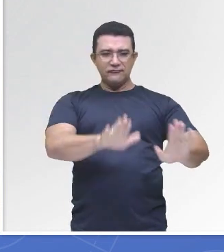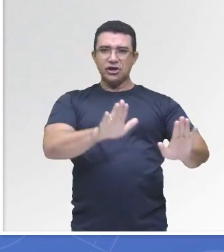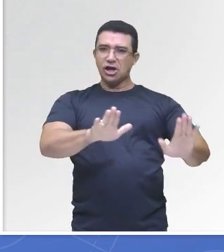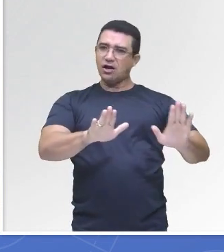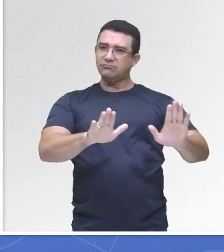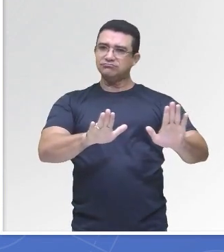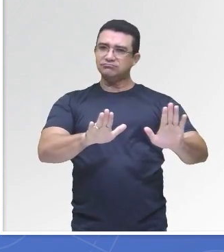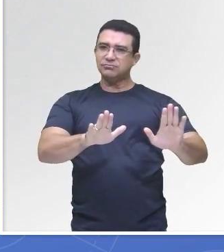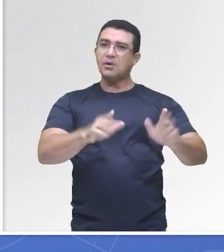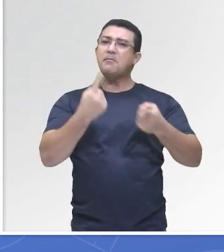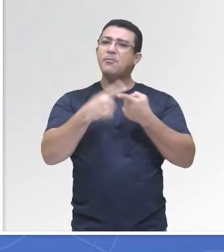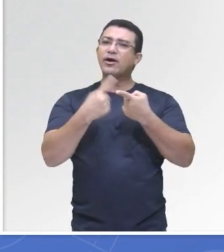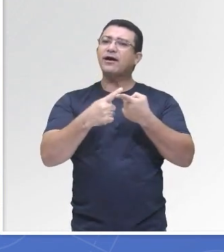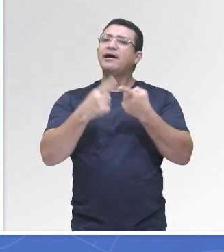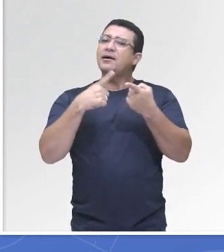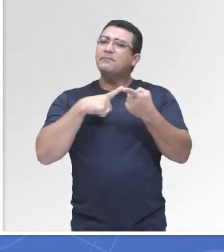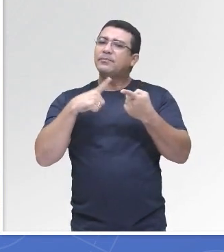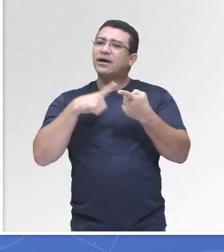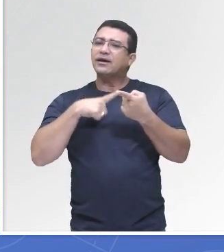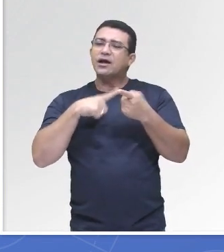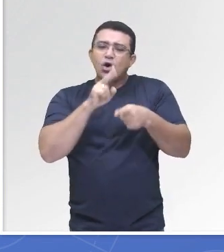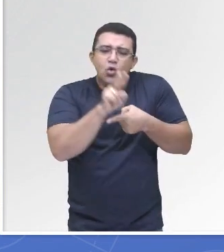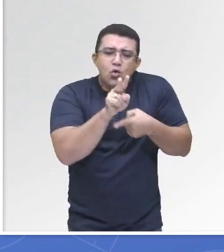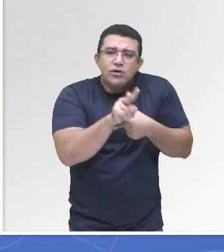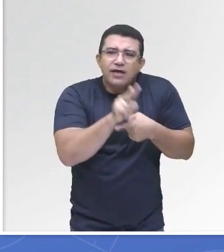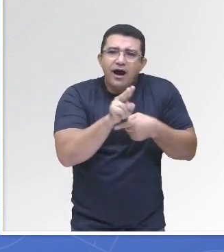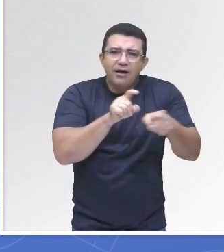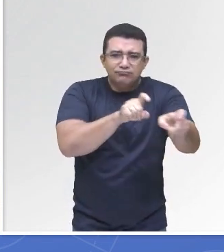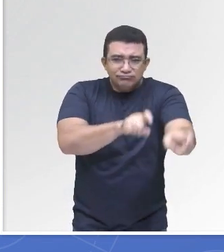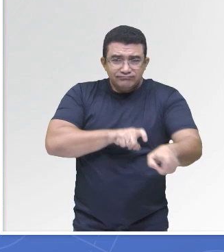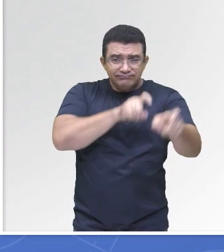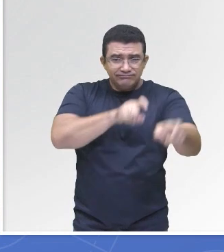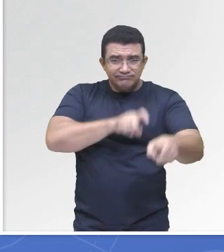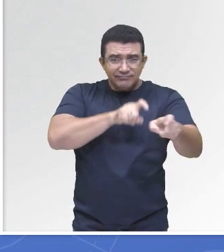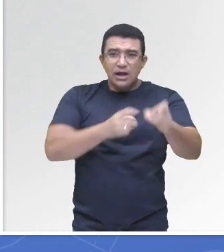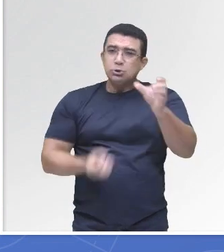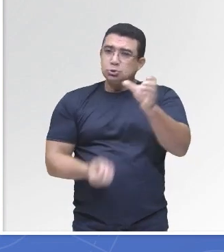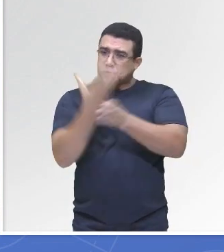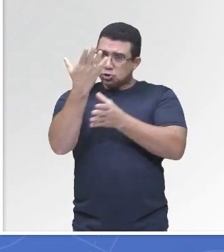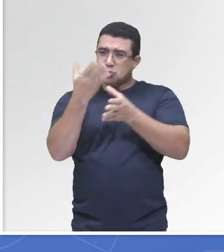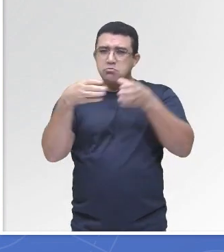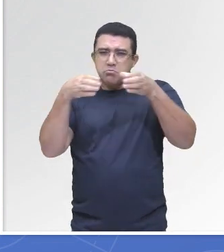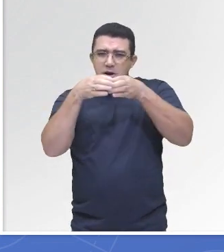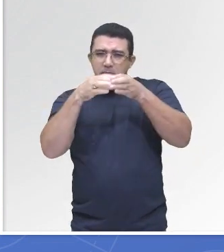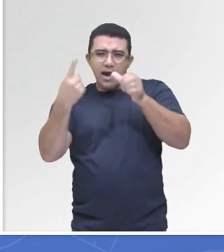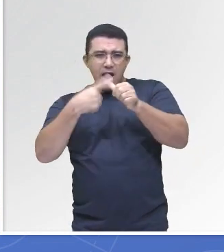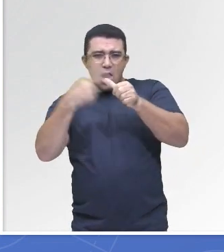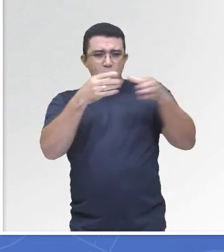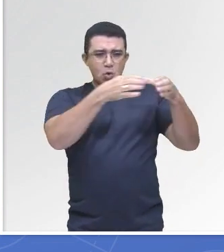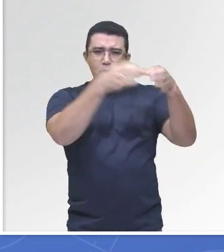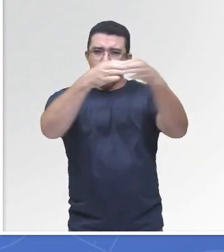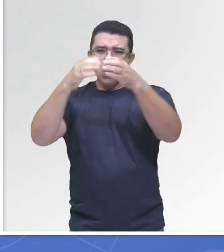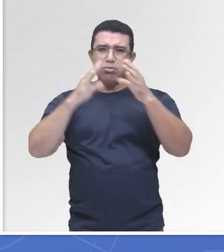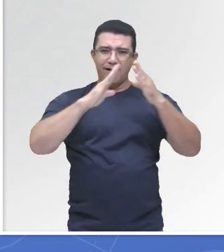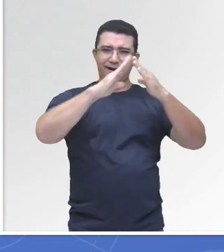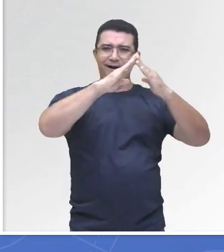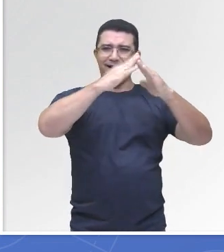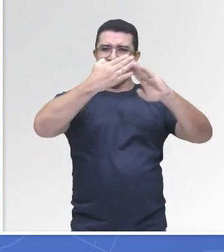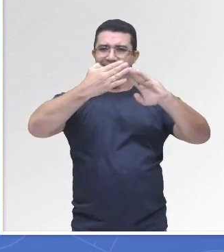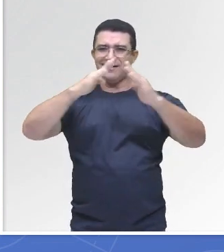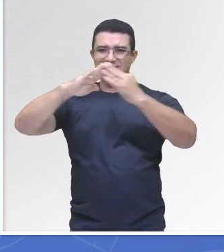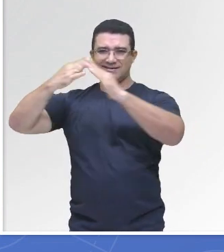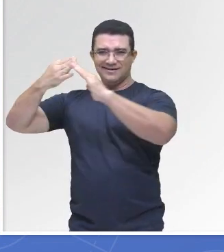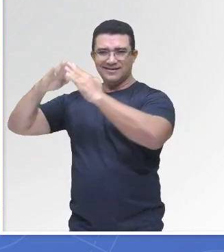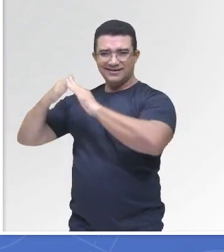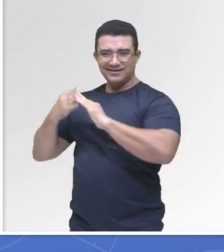eles acabam ali montando as primeiras aldeias, certo? Então a gente vai ver aí que isso vai